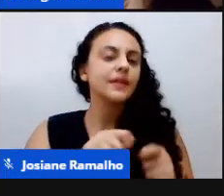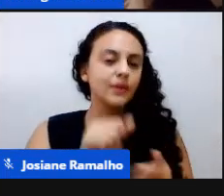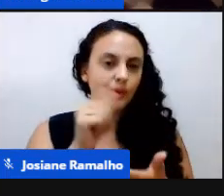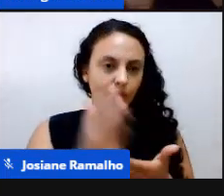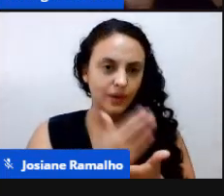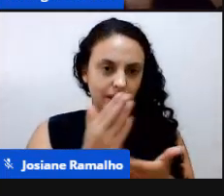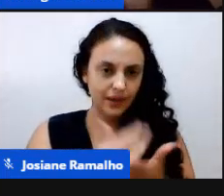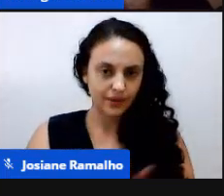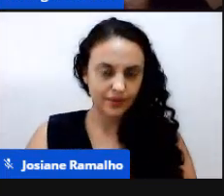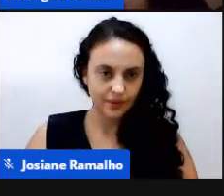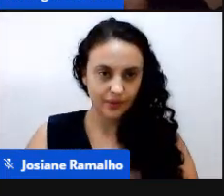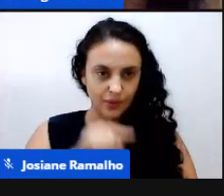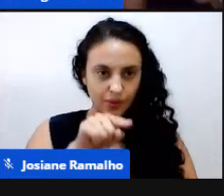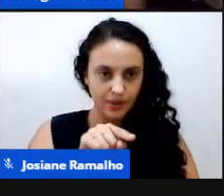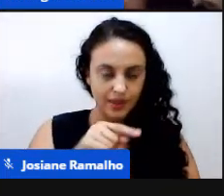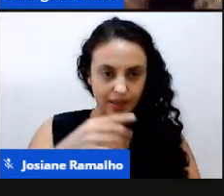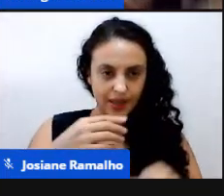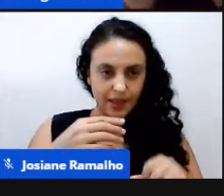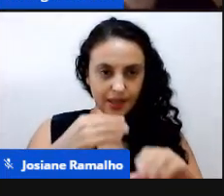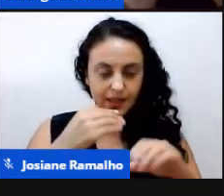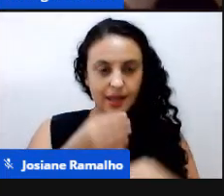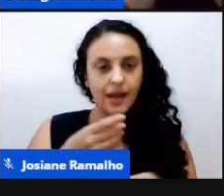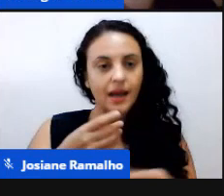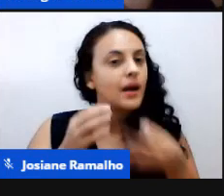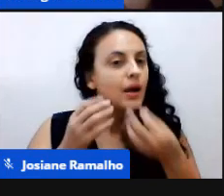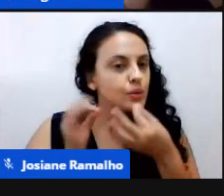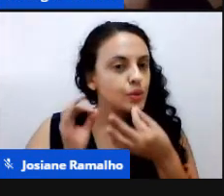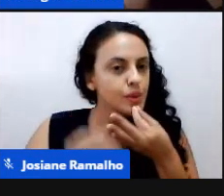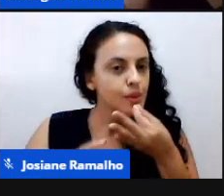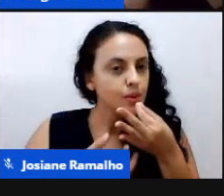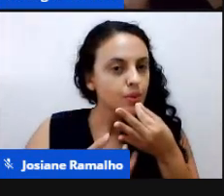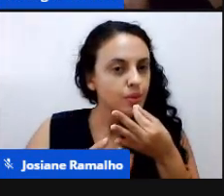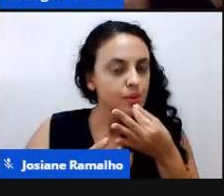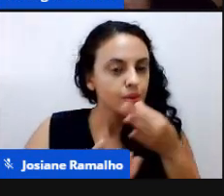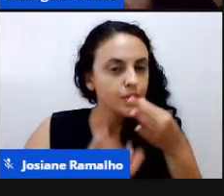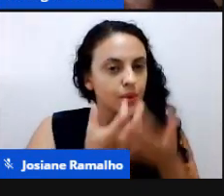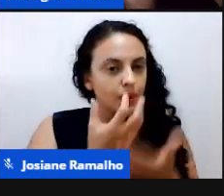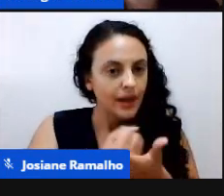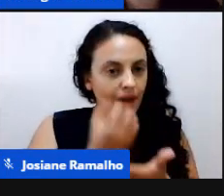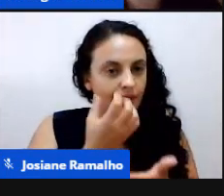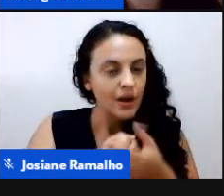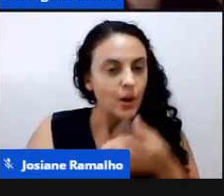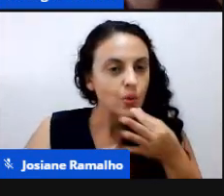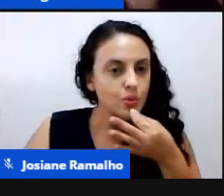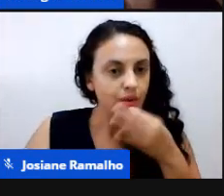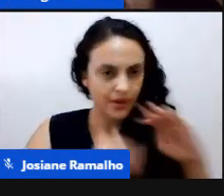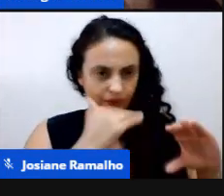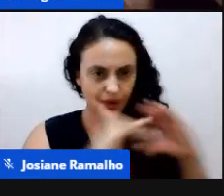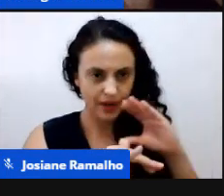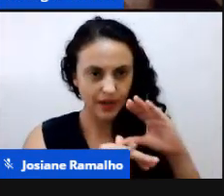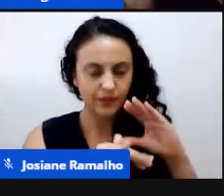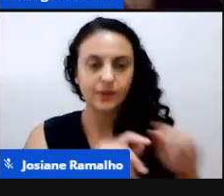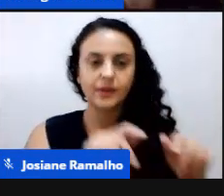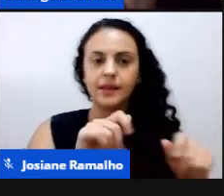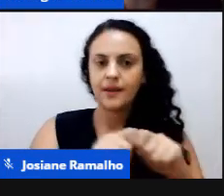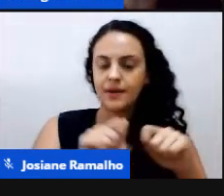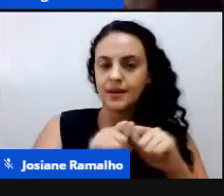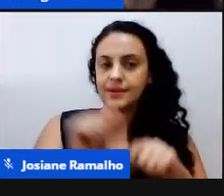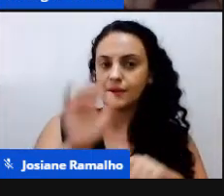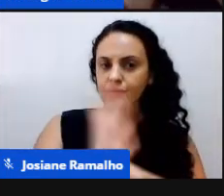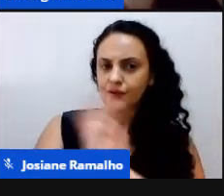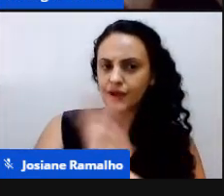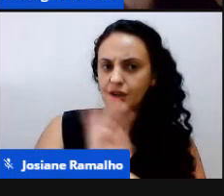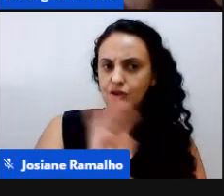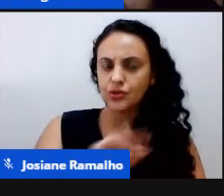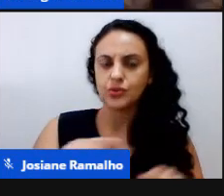um áudio para os seus alunos? Você está fazendo um vídeo explicativo? Você está entrando em